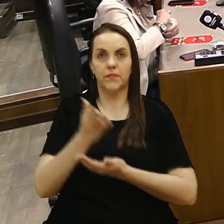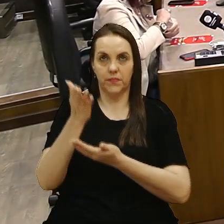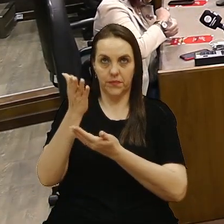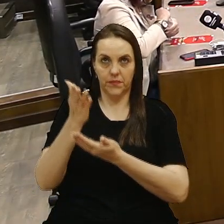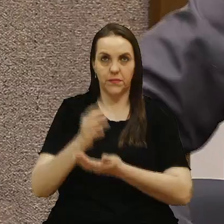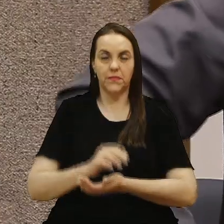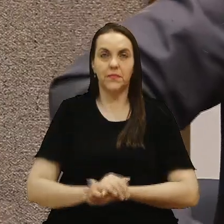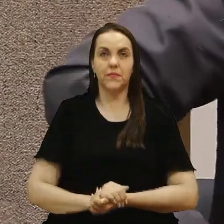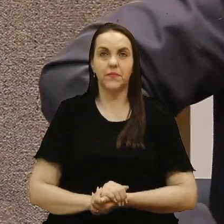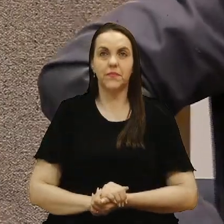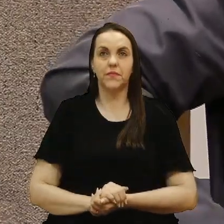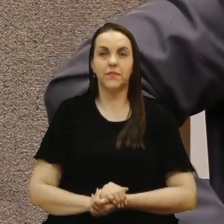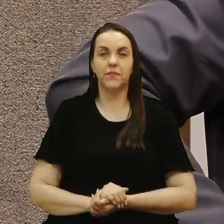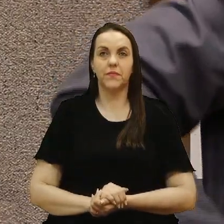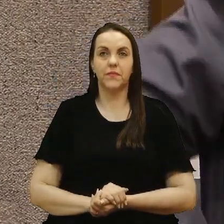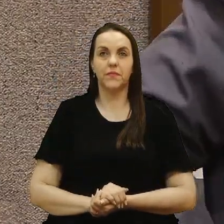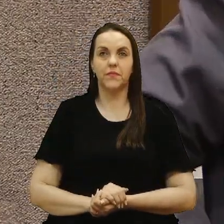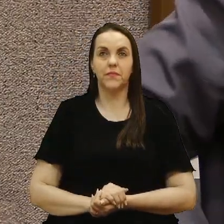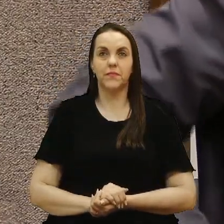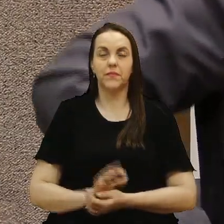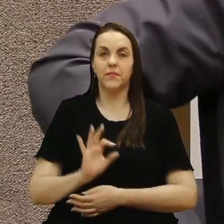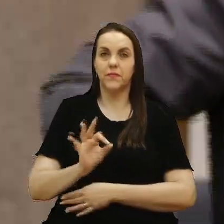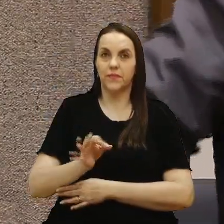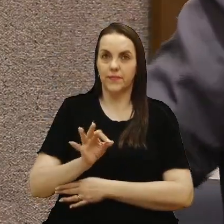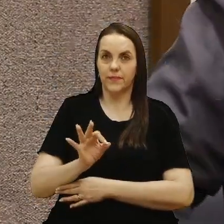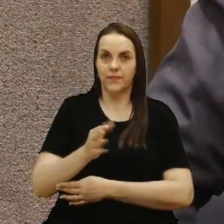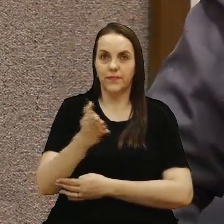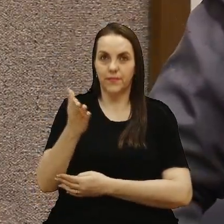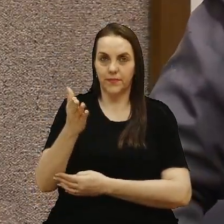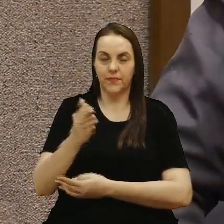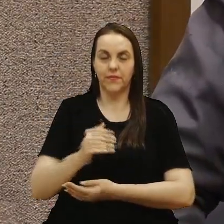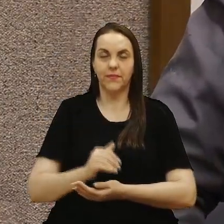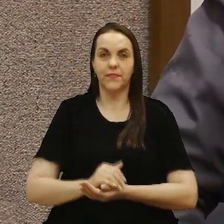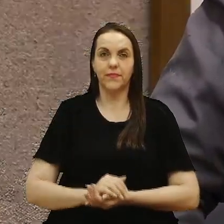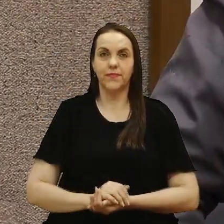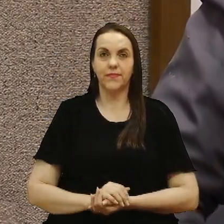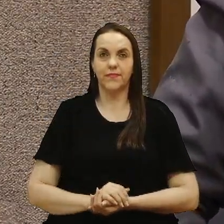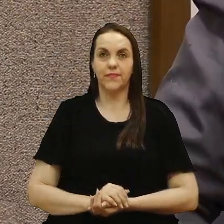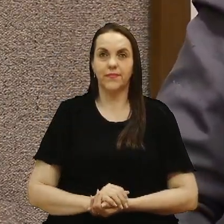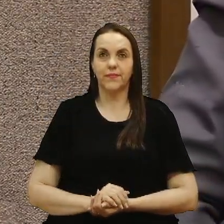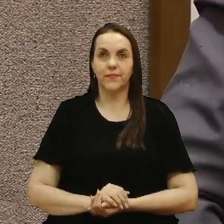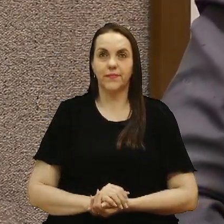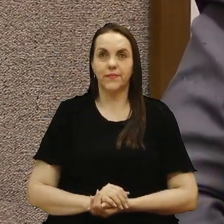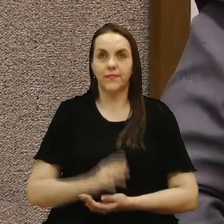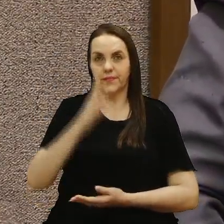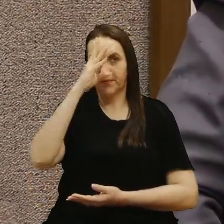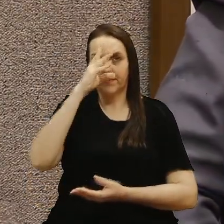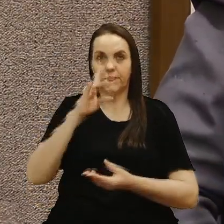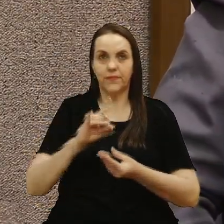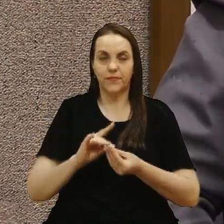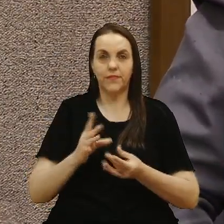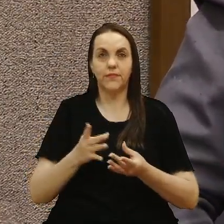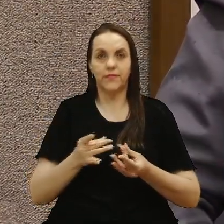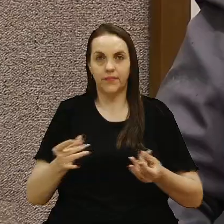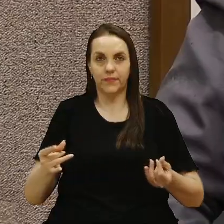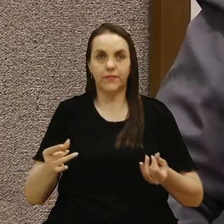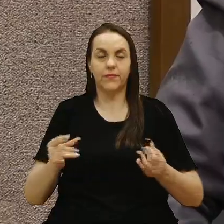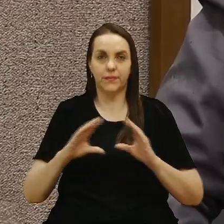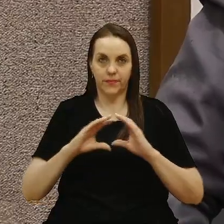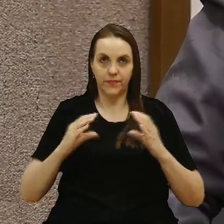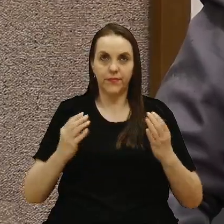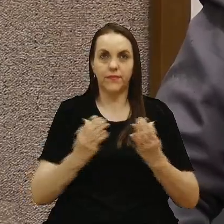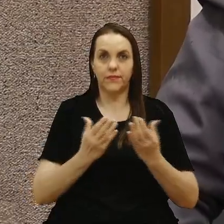com certeza ela vai compreender a sensibilidade das